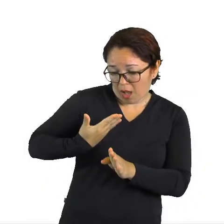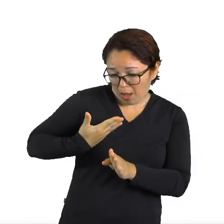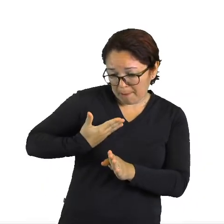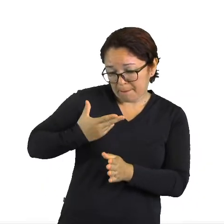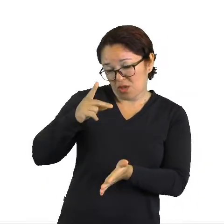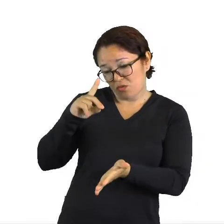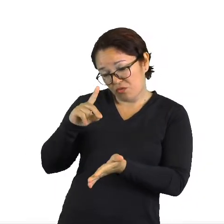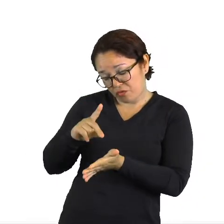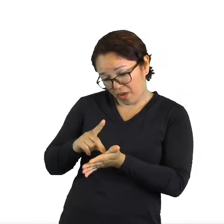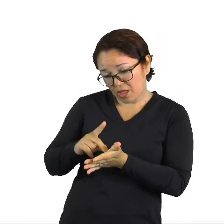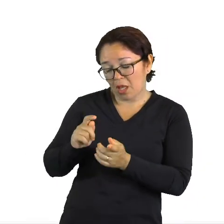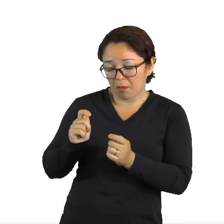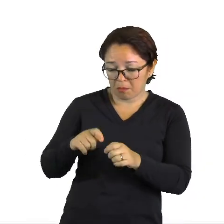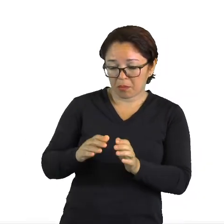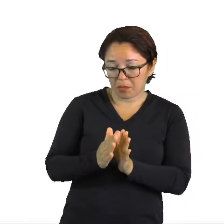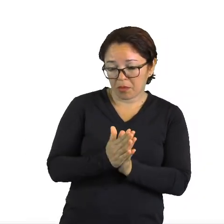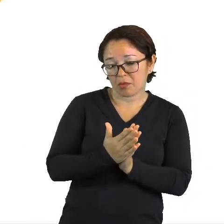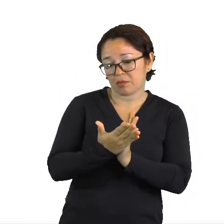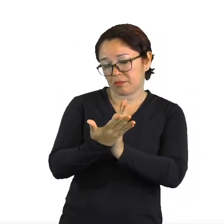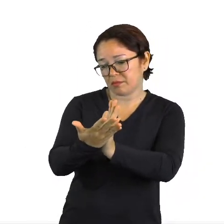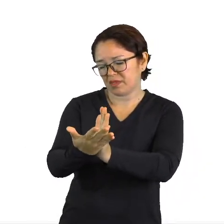não vai fazer a menor diferença.